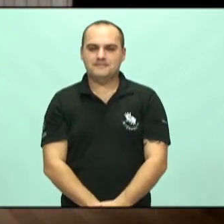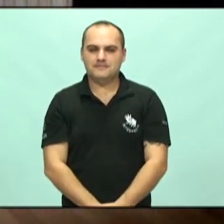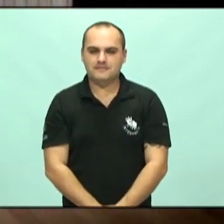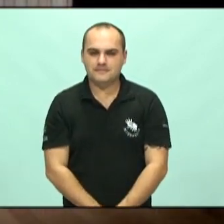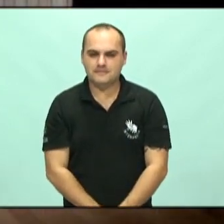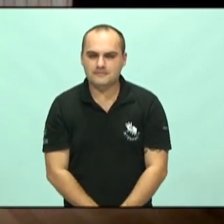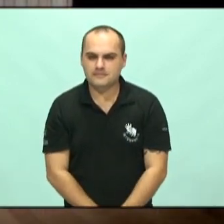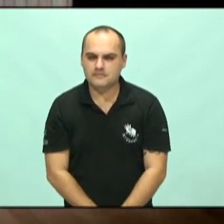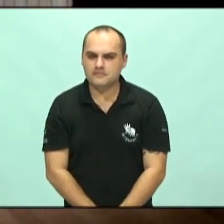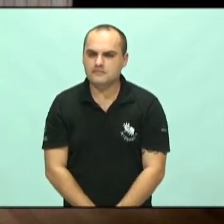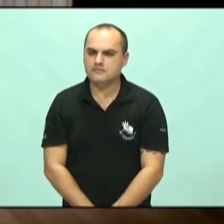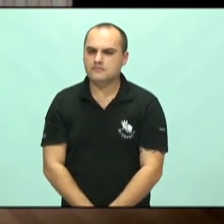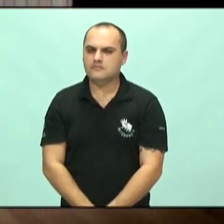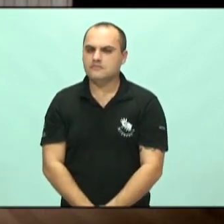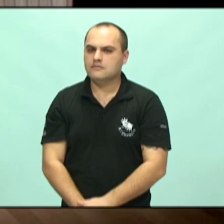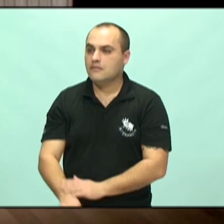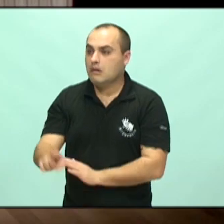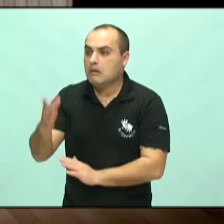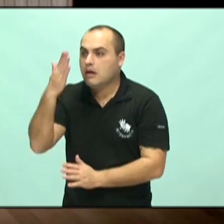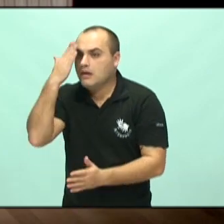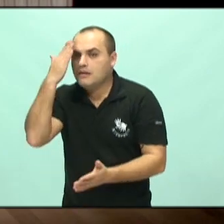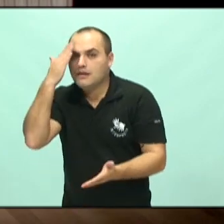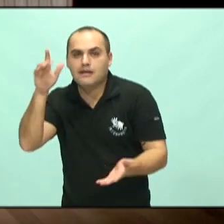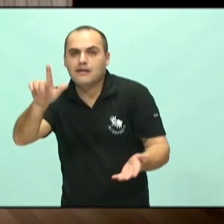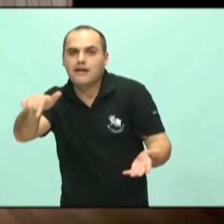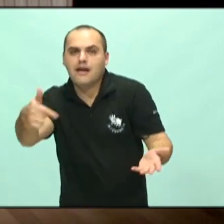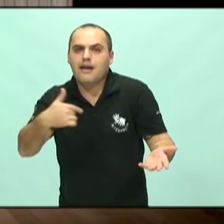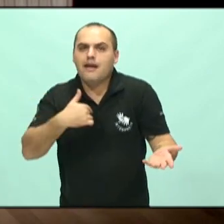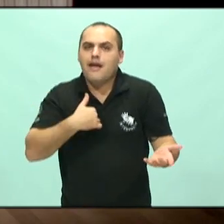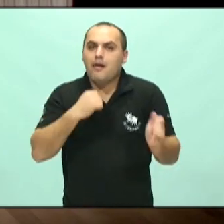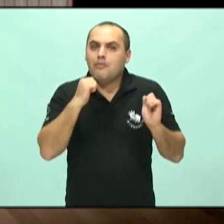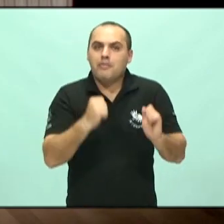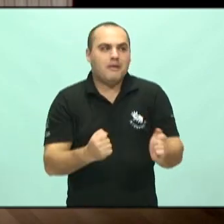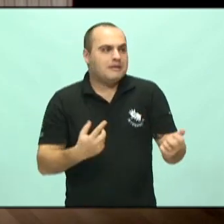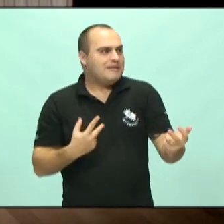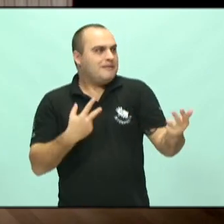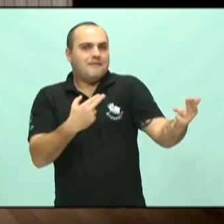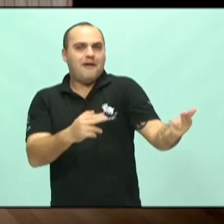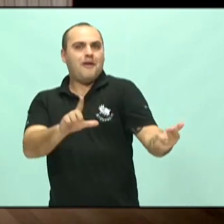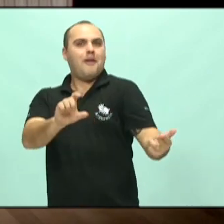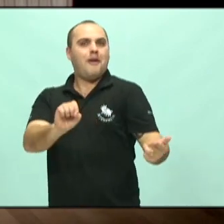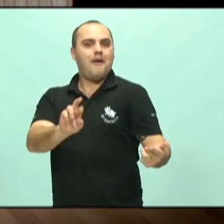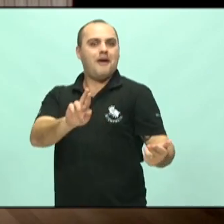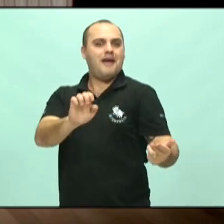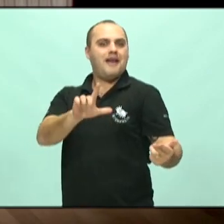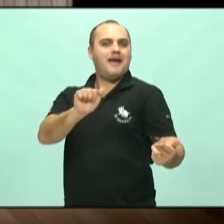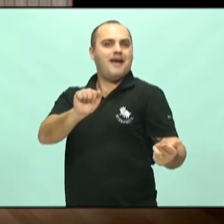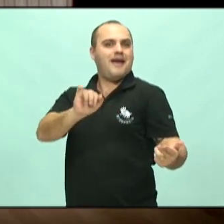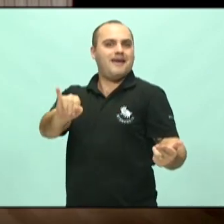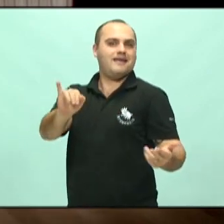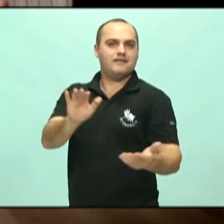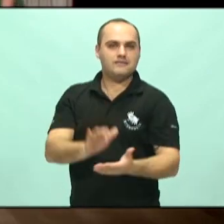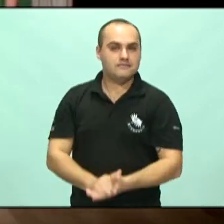Quem sabe quem sabe eu posso ser que nem a Lorelai. Raquel,